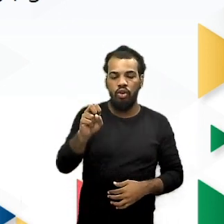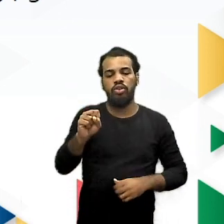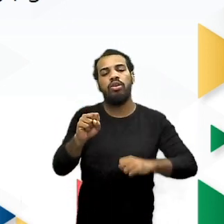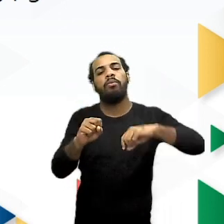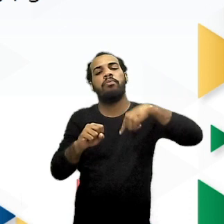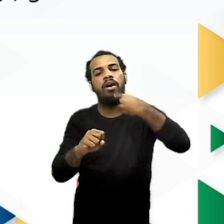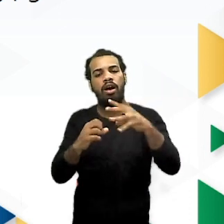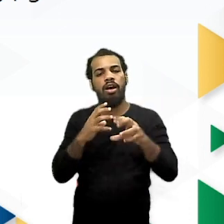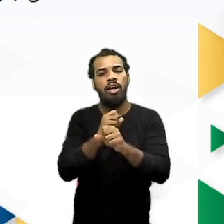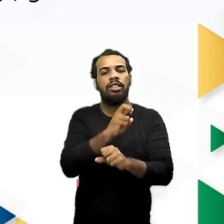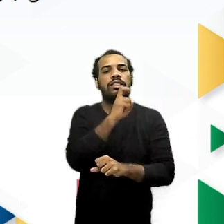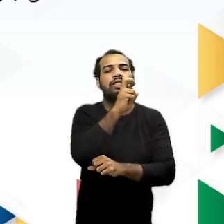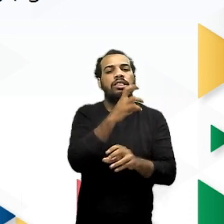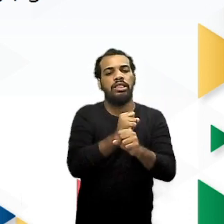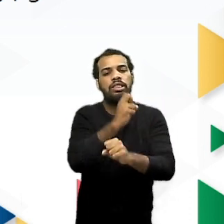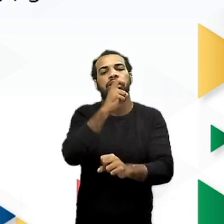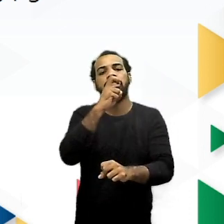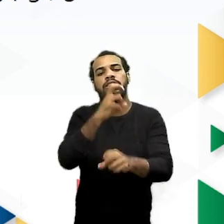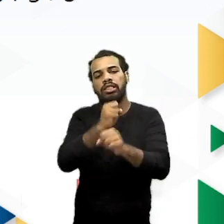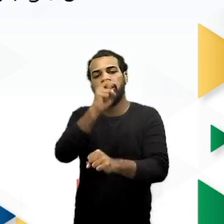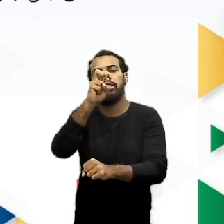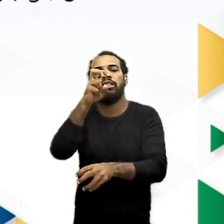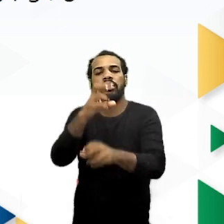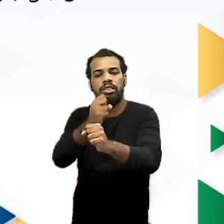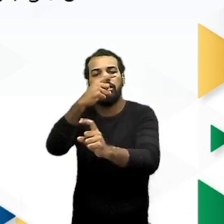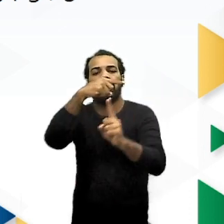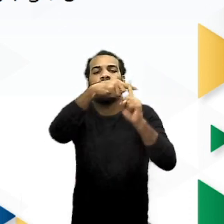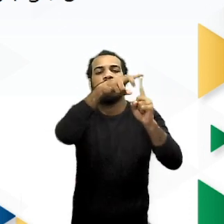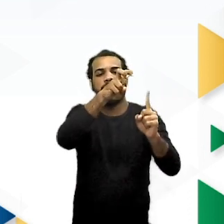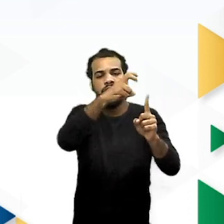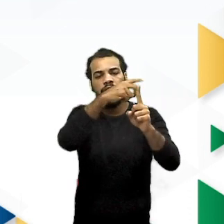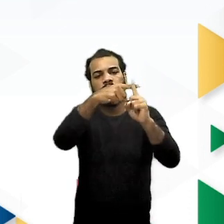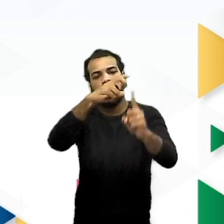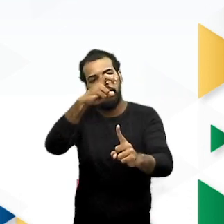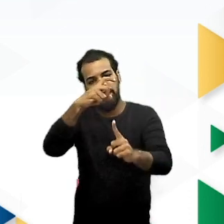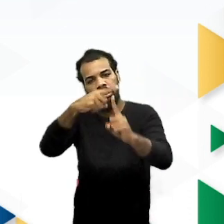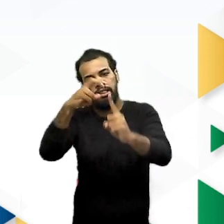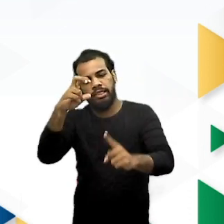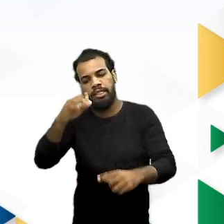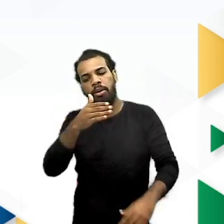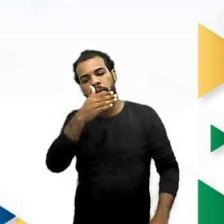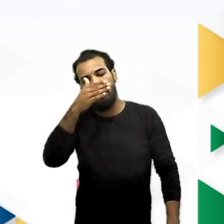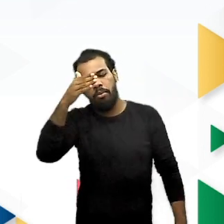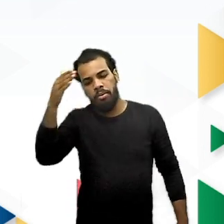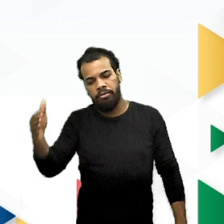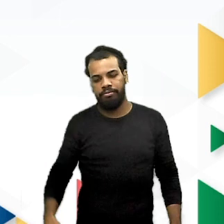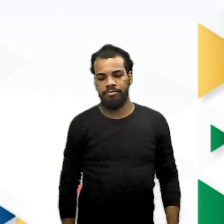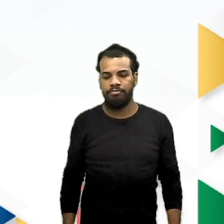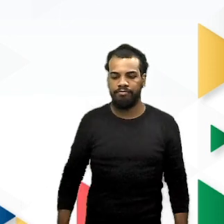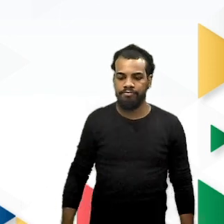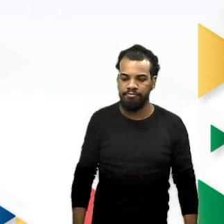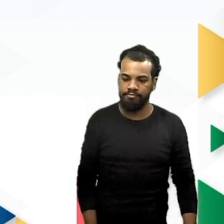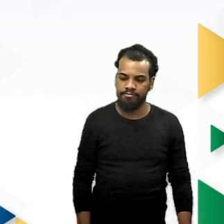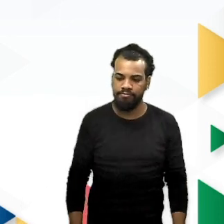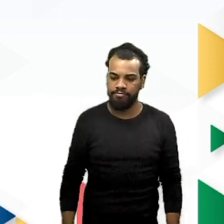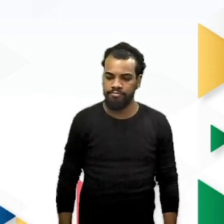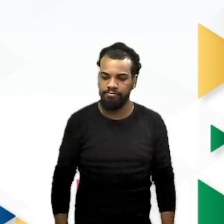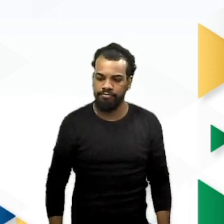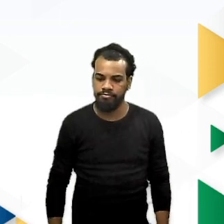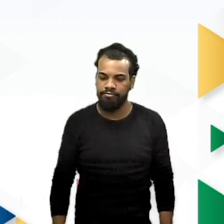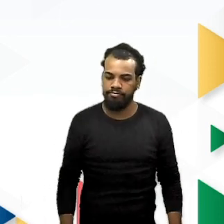para calcular tranquilamente. Tá vendo como é fácil? Segue comigo então, para a gente poder ver agora a terceira questão falando